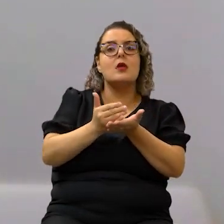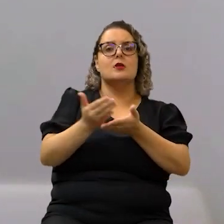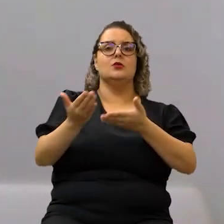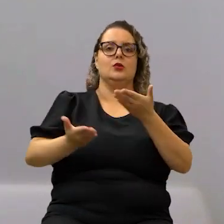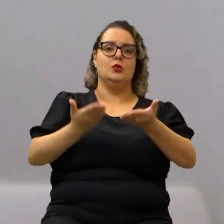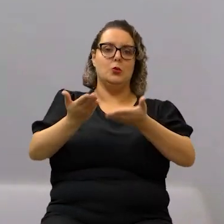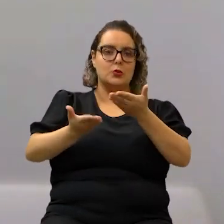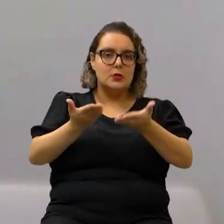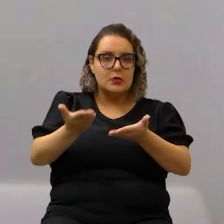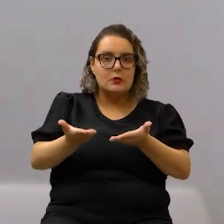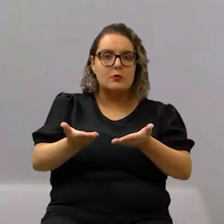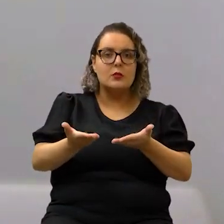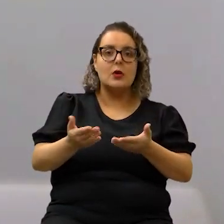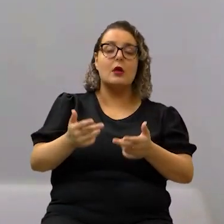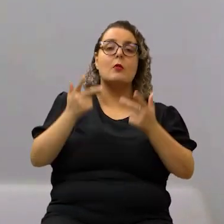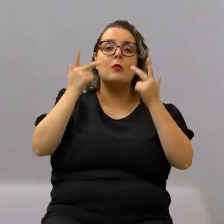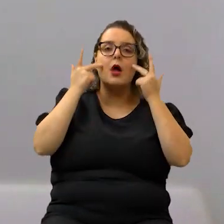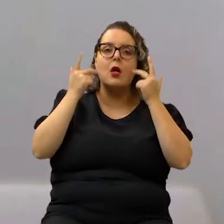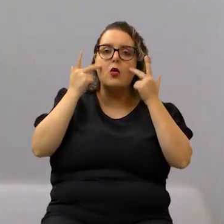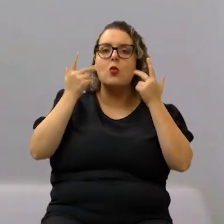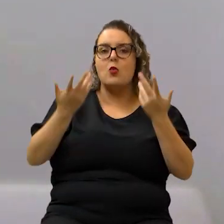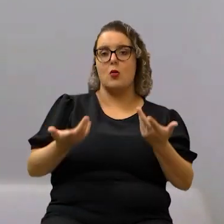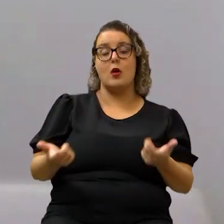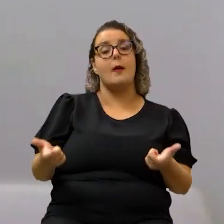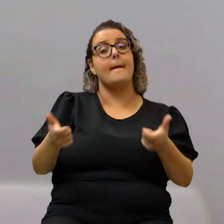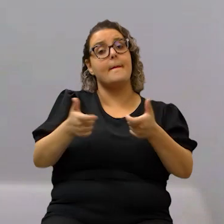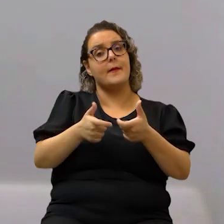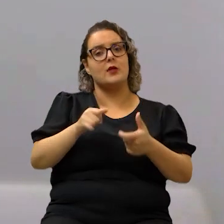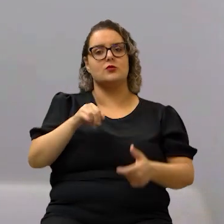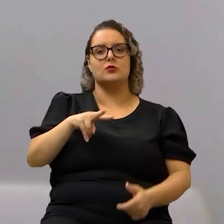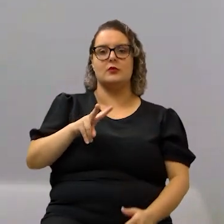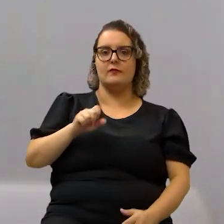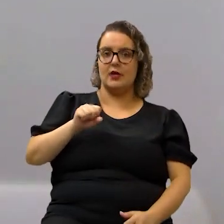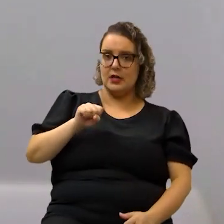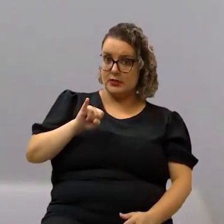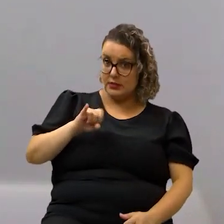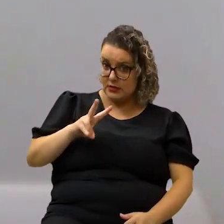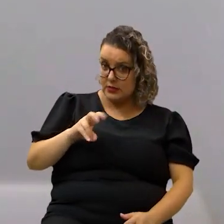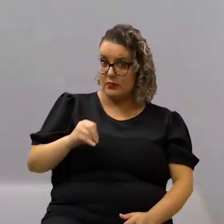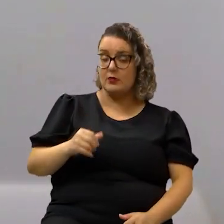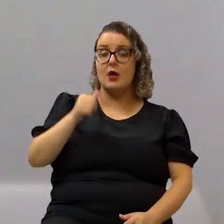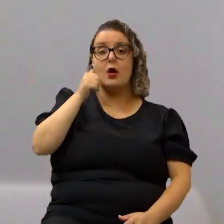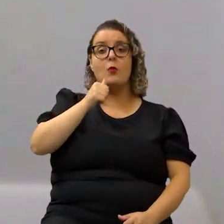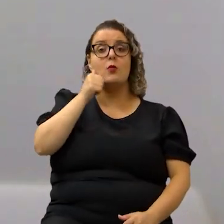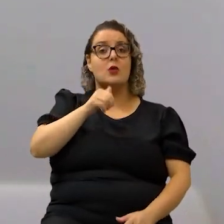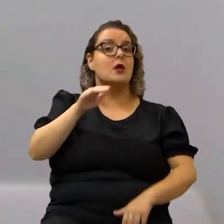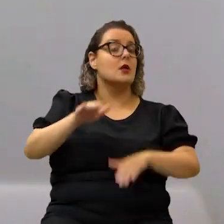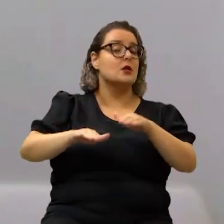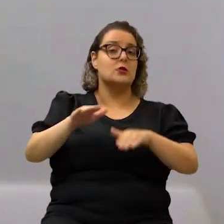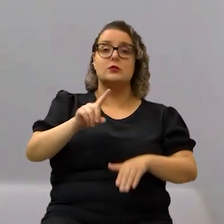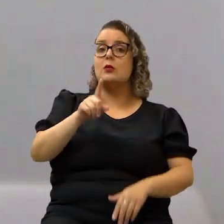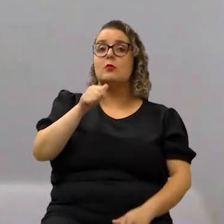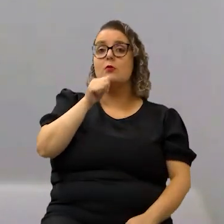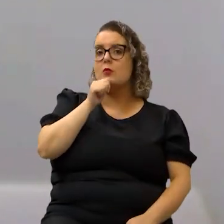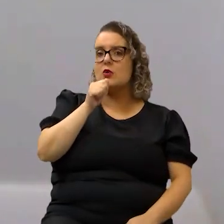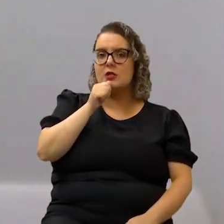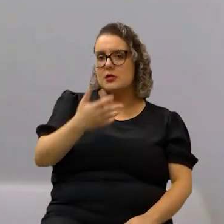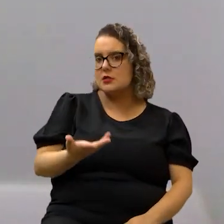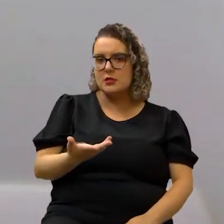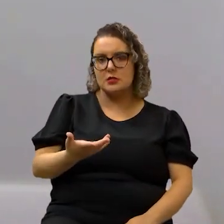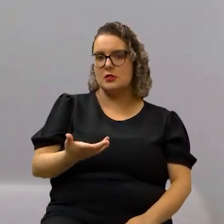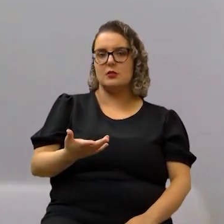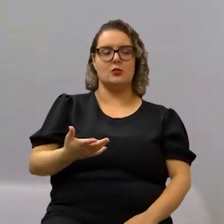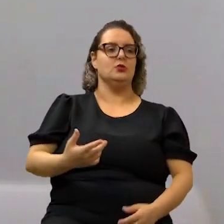mais iniciais, o tratamento é mais tranquilo, é menos invasivo. Muitas vezes essa mulher não precisa,